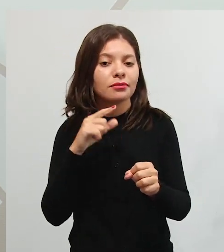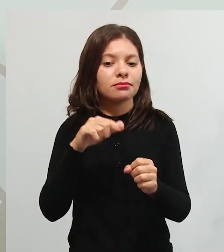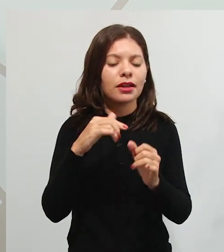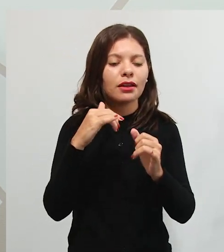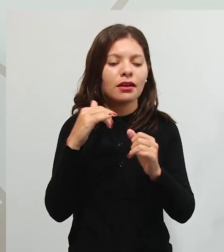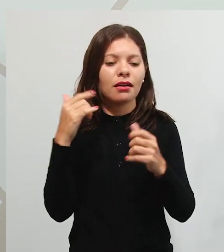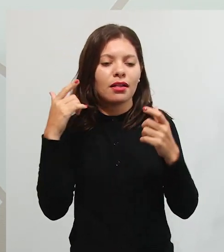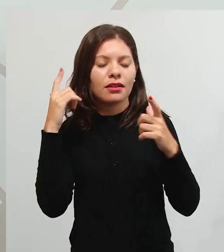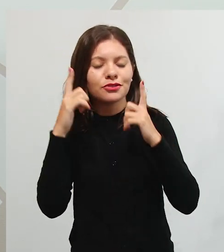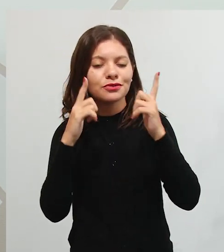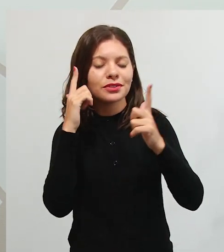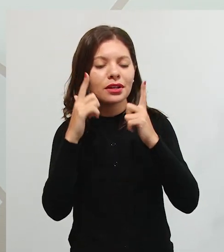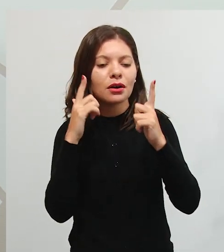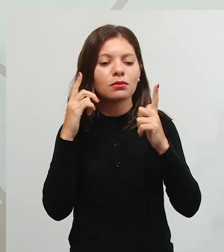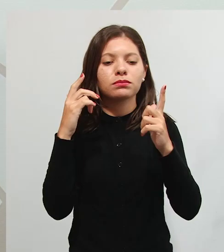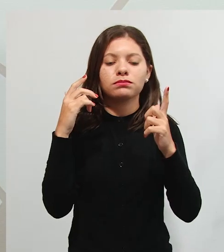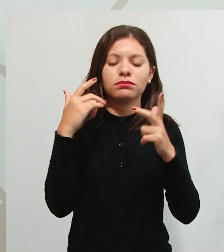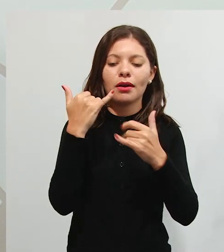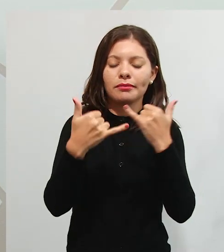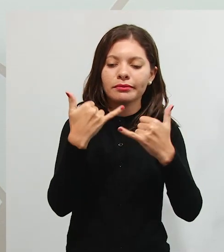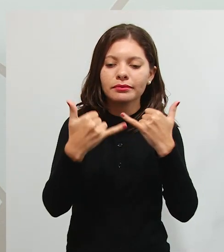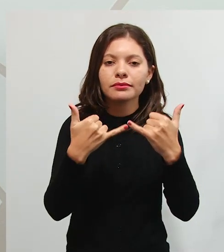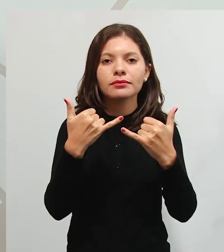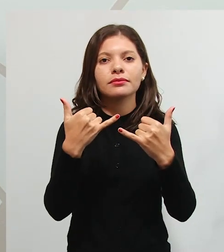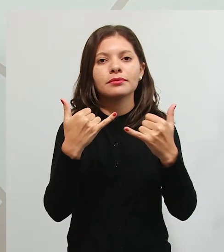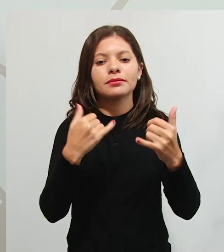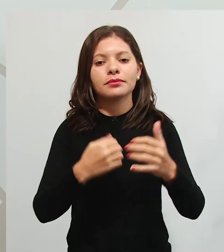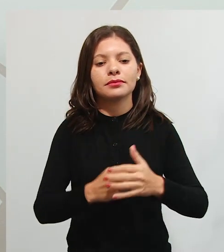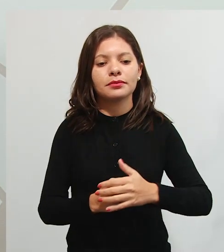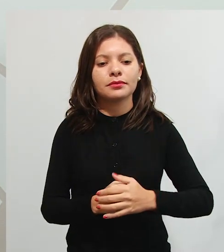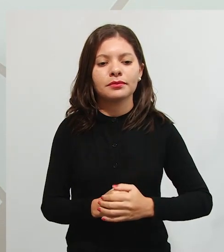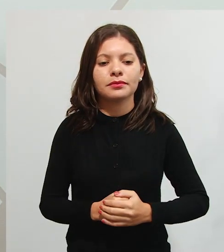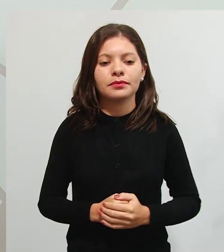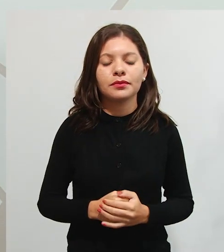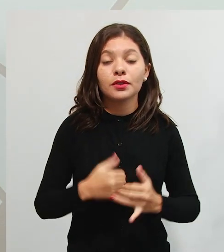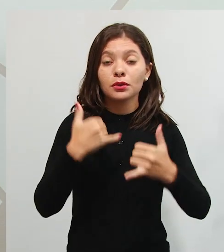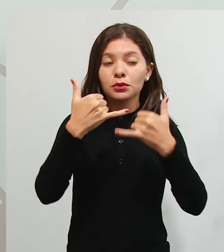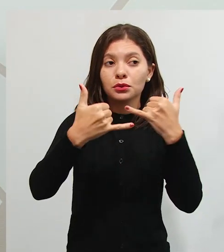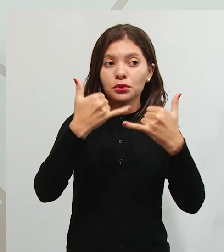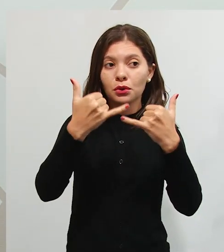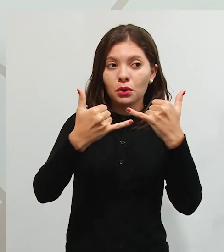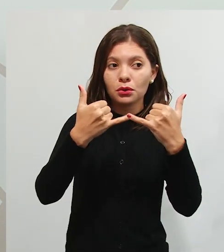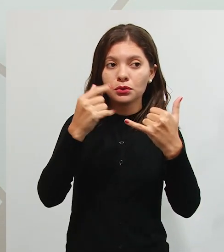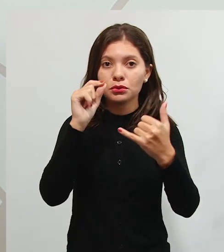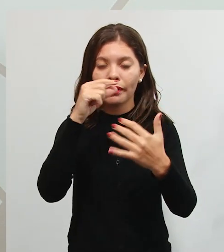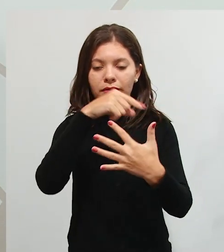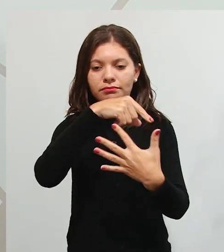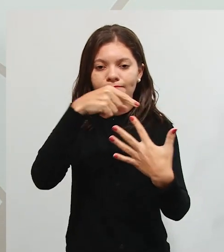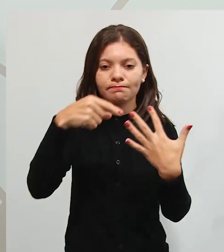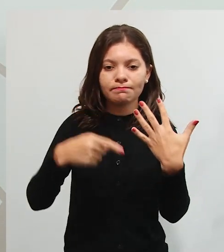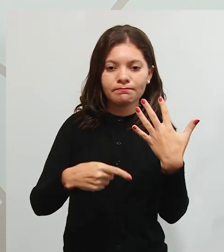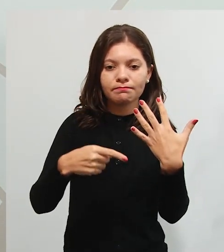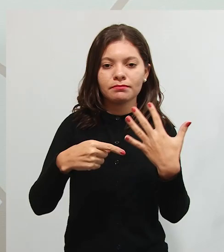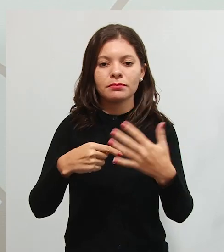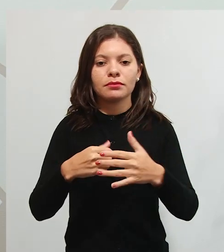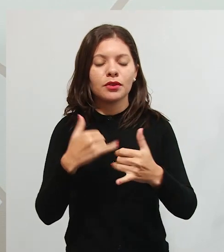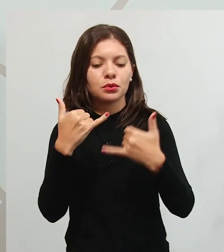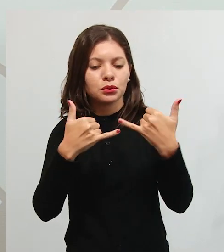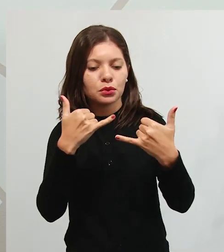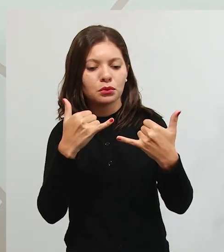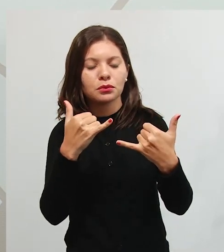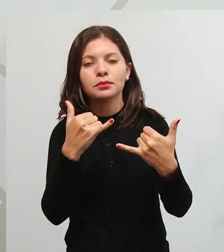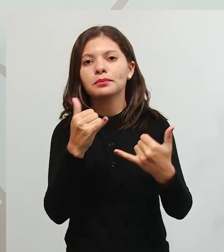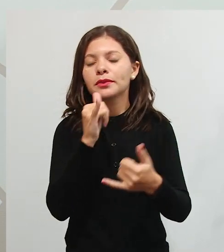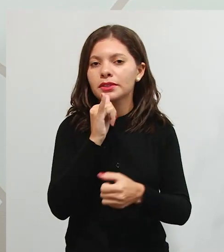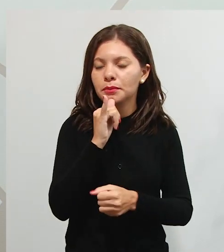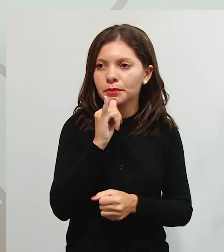através daquela diversão, através daquela brincadeira. Os jogos, eles são um elemento, né? O jogo,